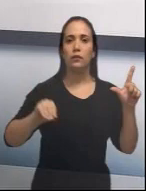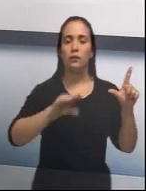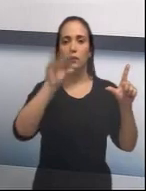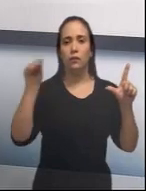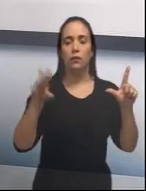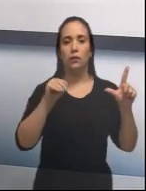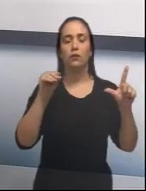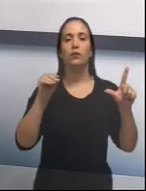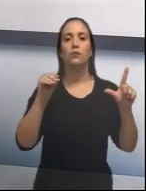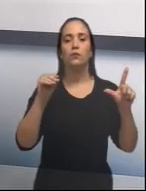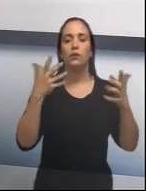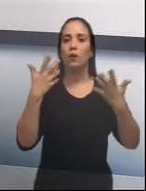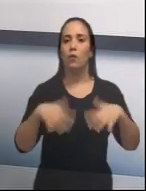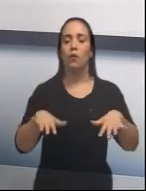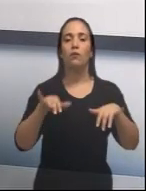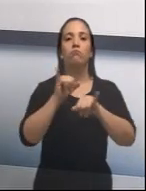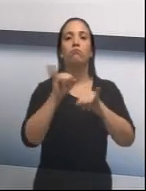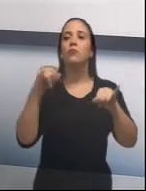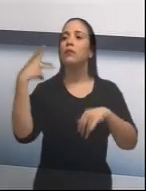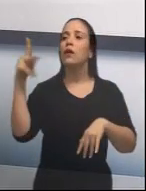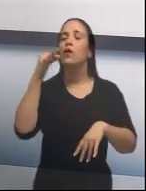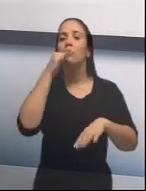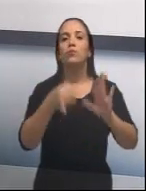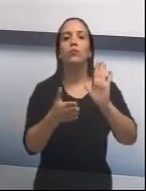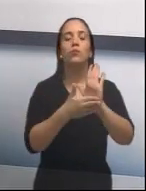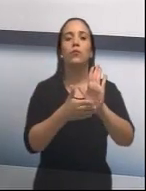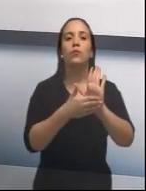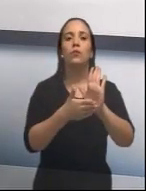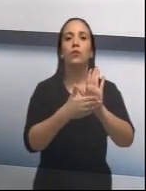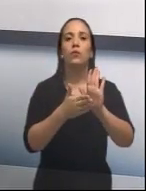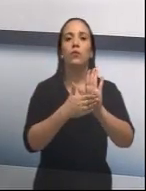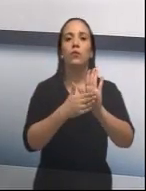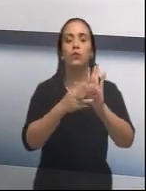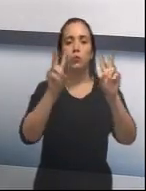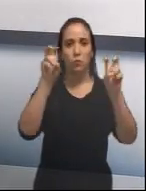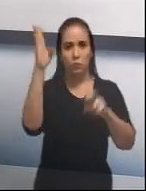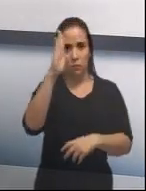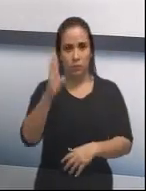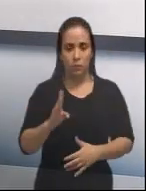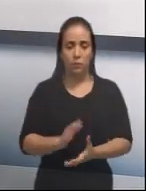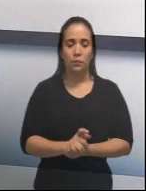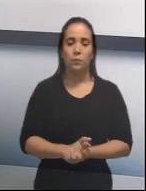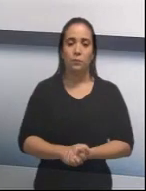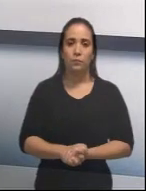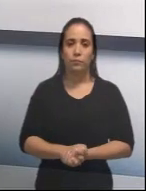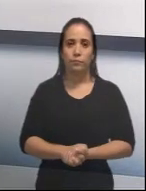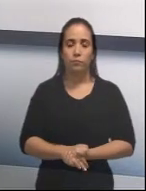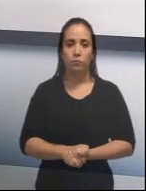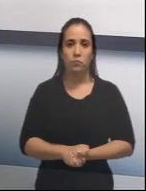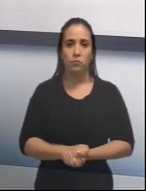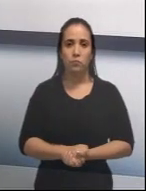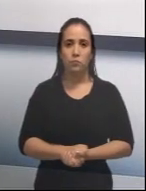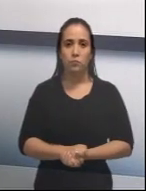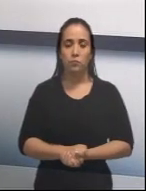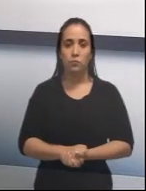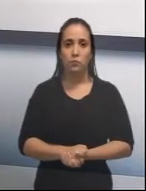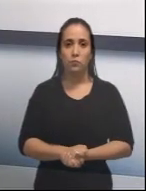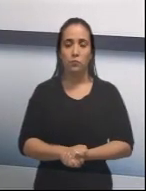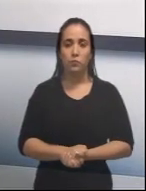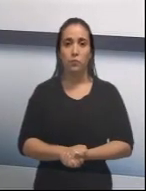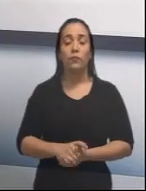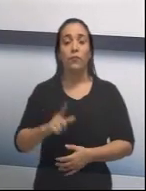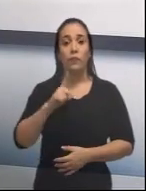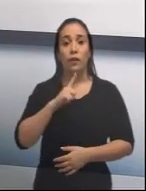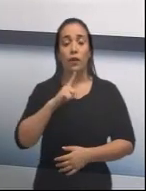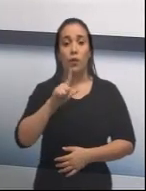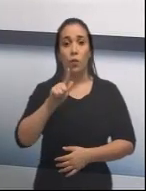não procuram entender ou pelo menos ouvir qual o projeto do Ciro para o país. E quando sai alguma coisa, alguma